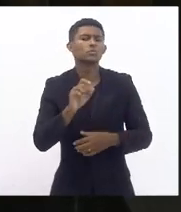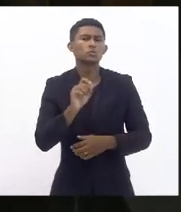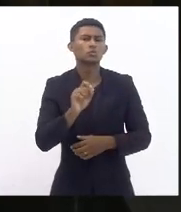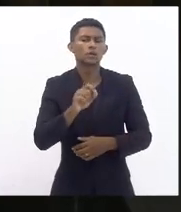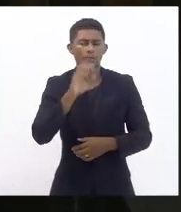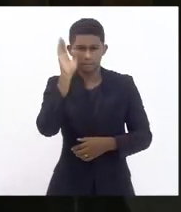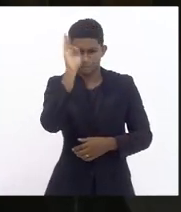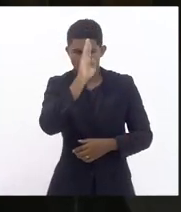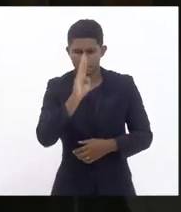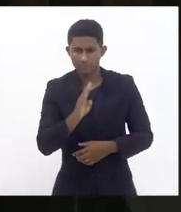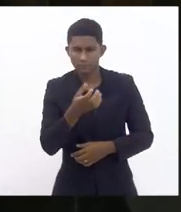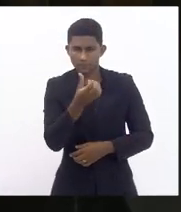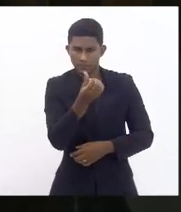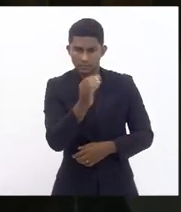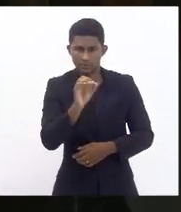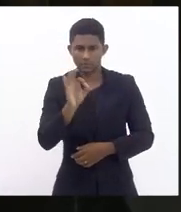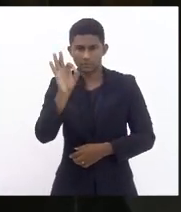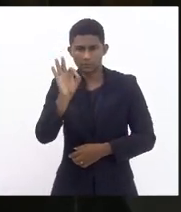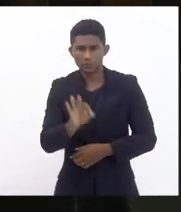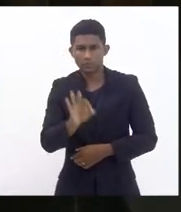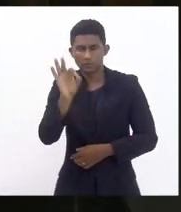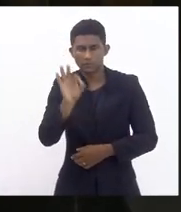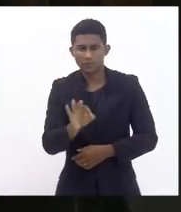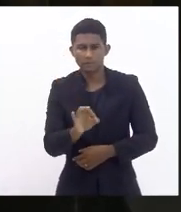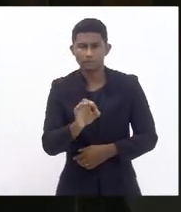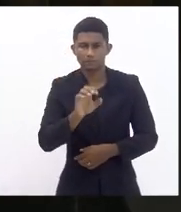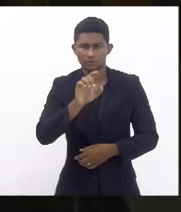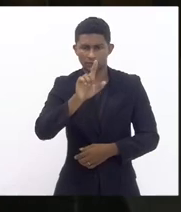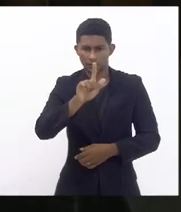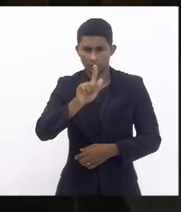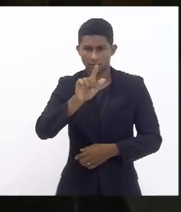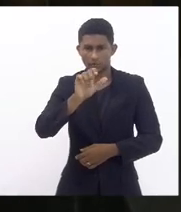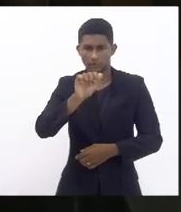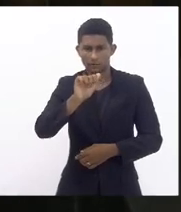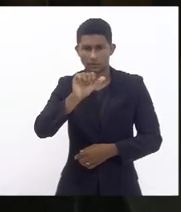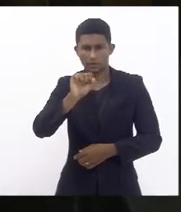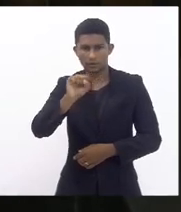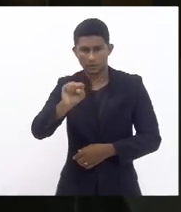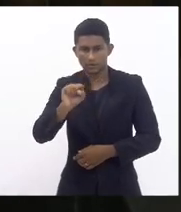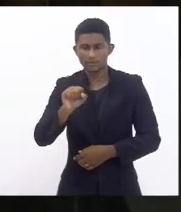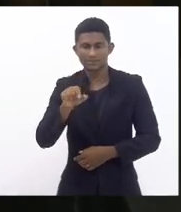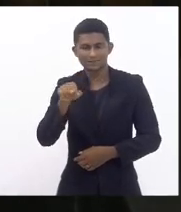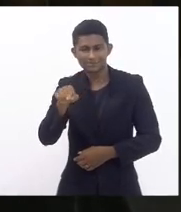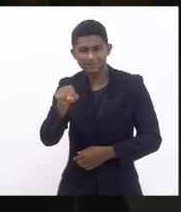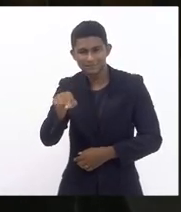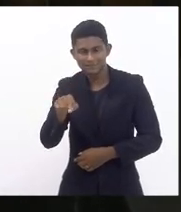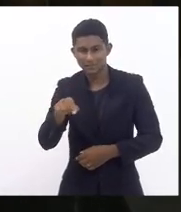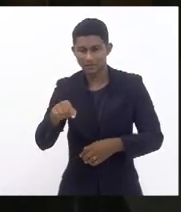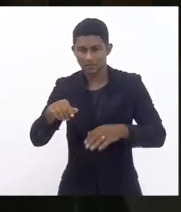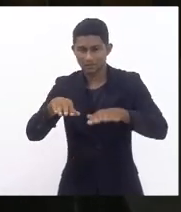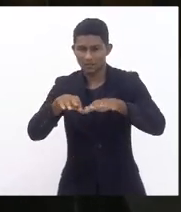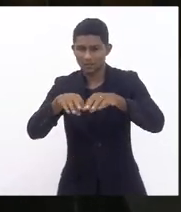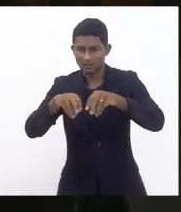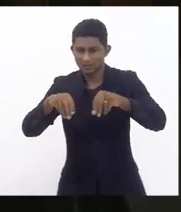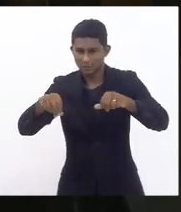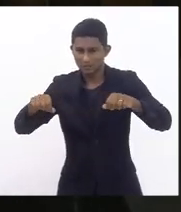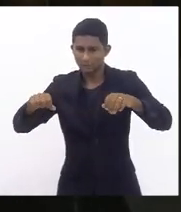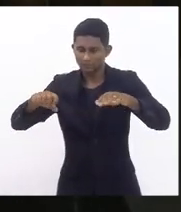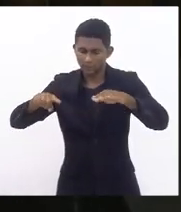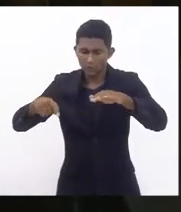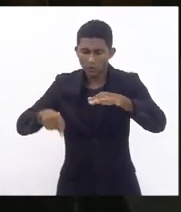60% do gás retirado do pré-sal, e,